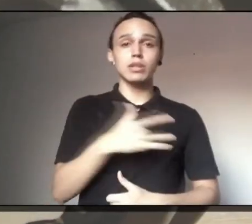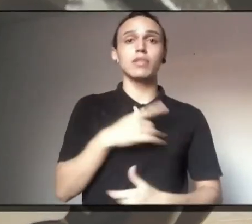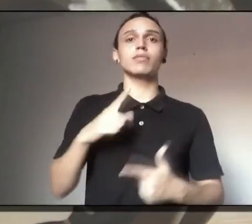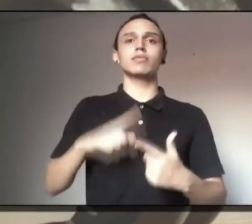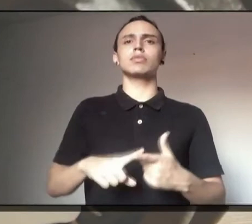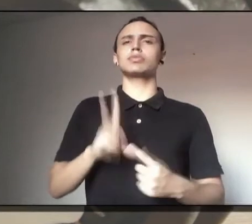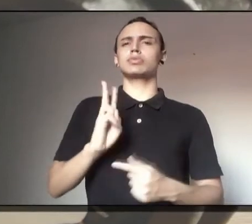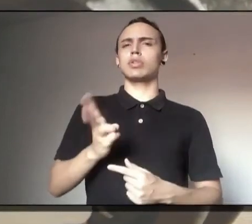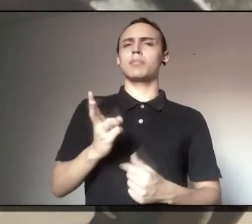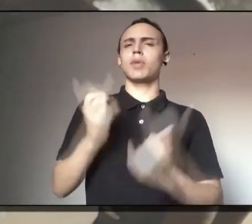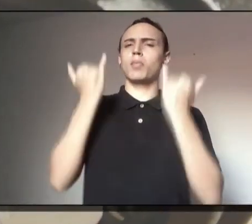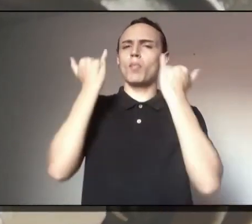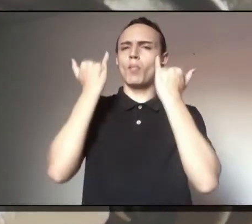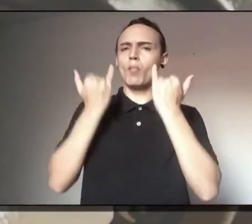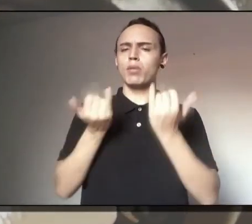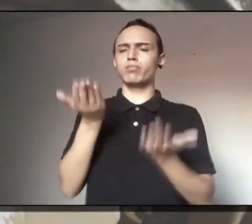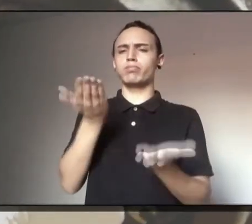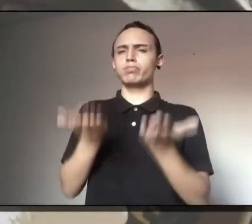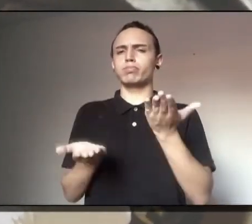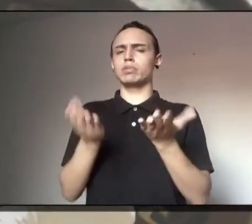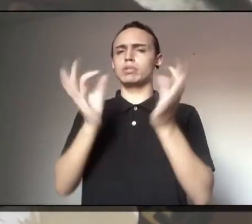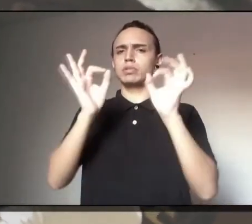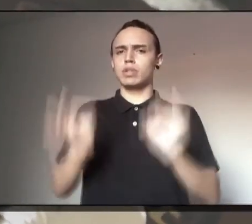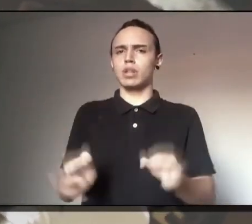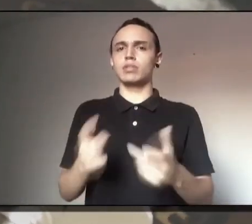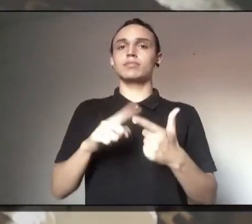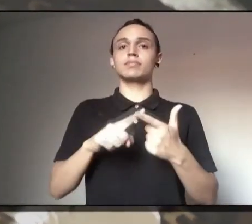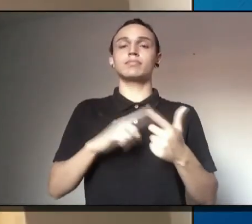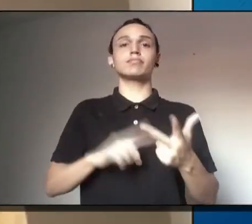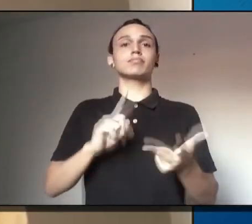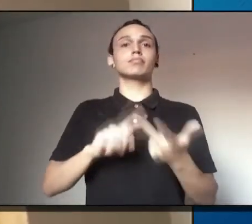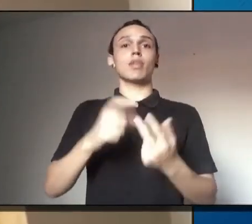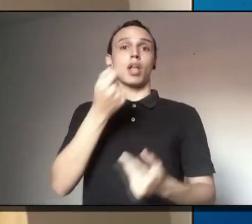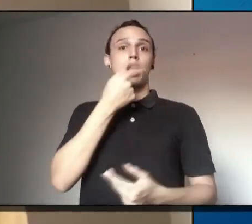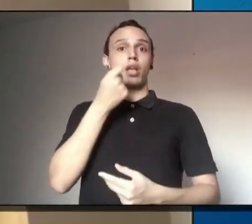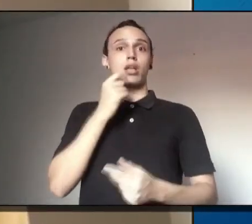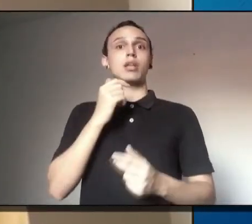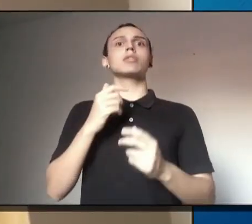Mantenha uma alimentação saudável, um bom controle de peso,